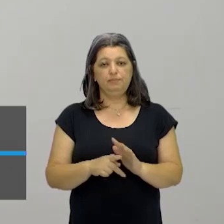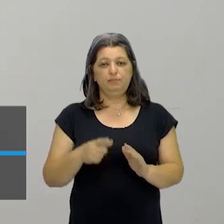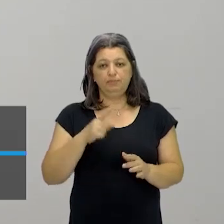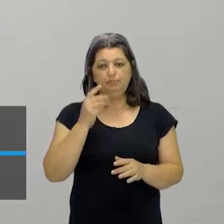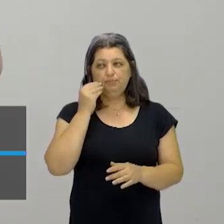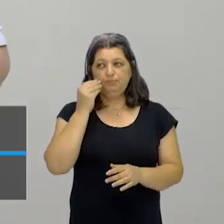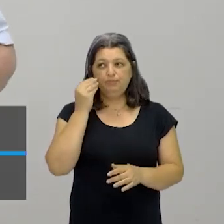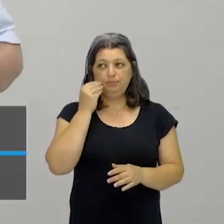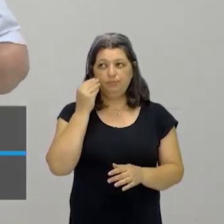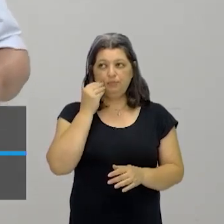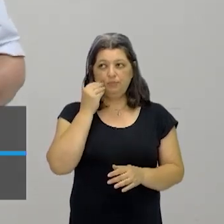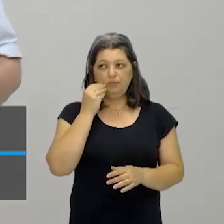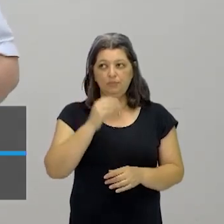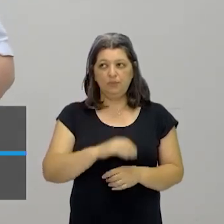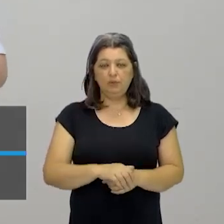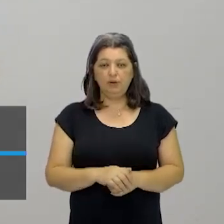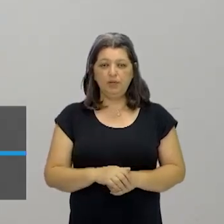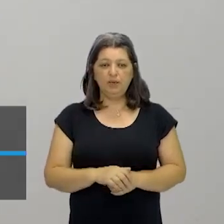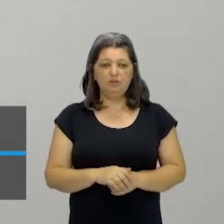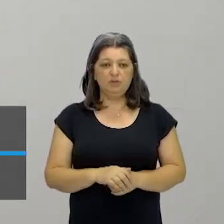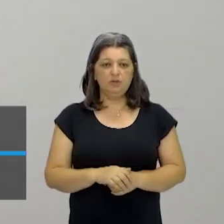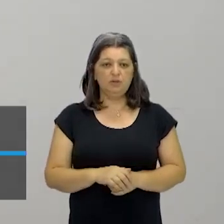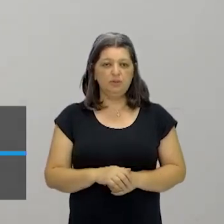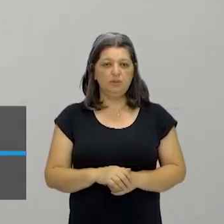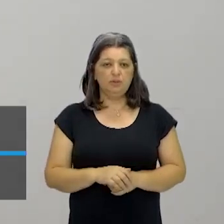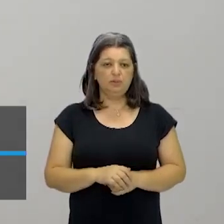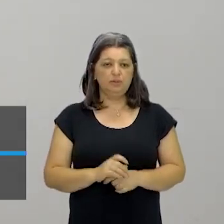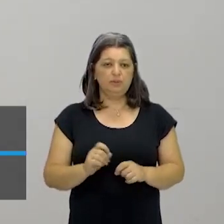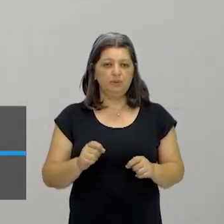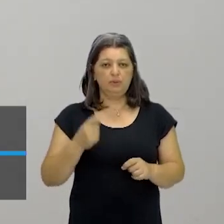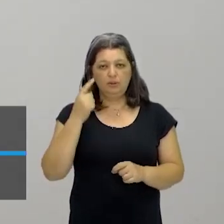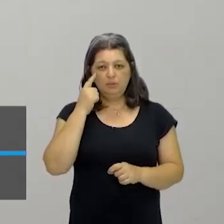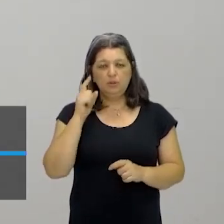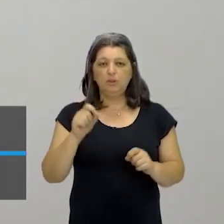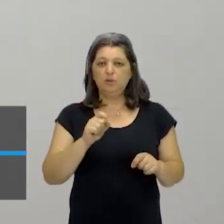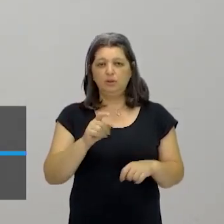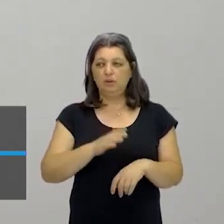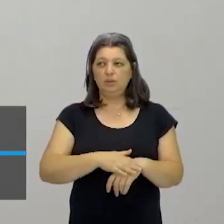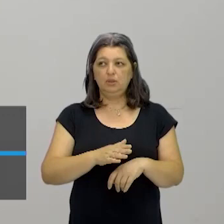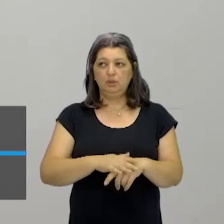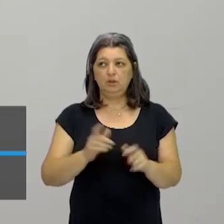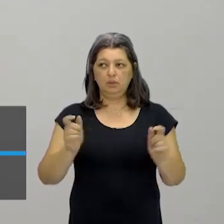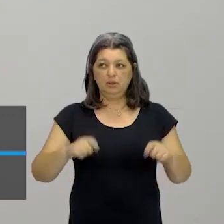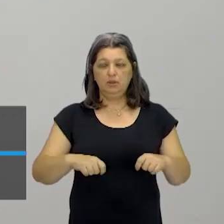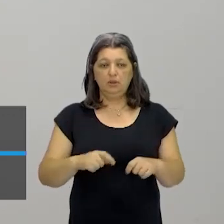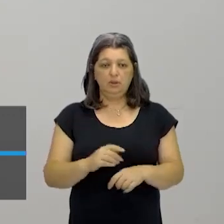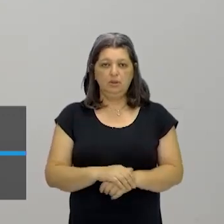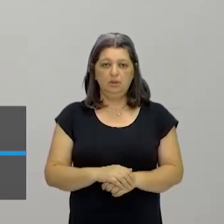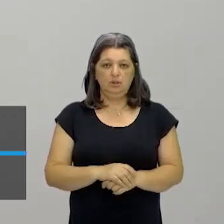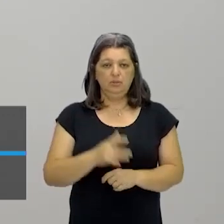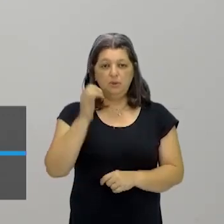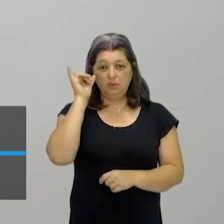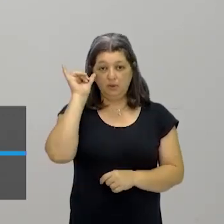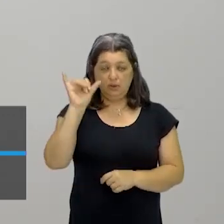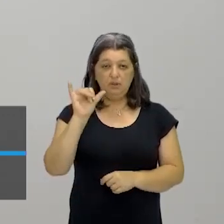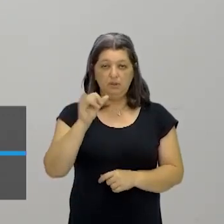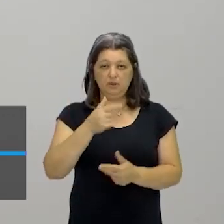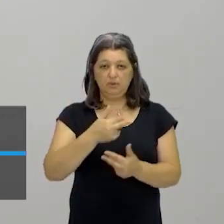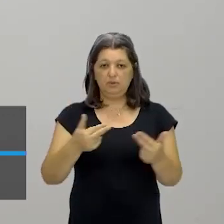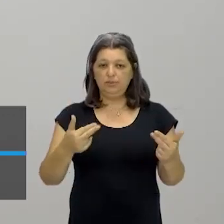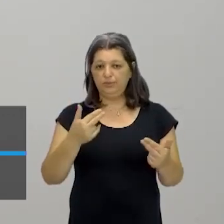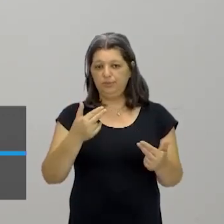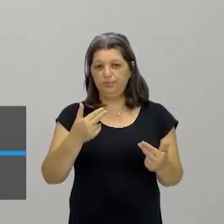vamos tentar aqui entender o que é isso E tentar pensar no que a gente pode fazer Para acabar, para evitar esse tipo de